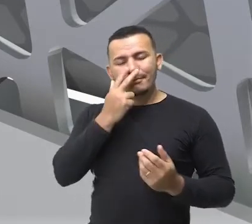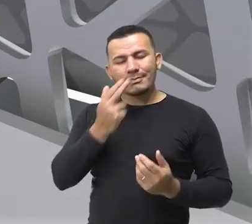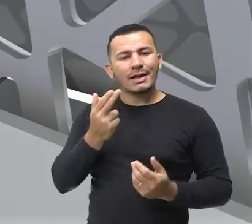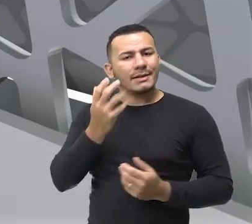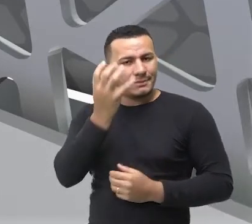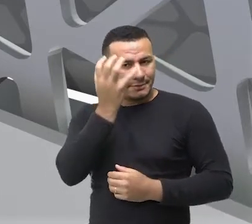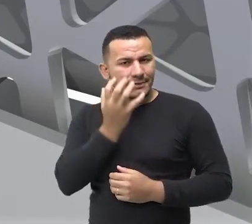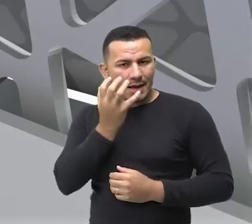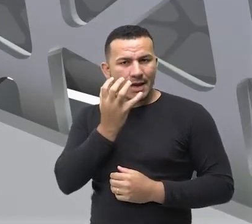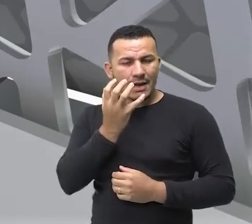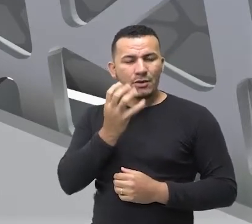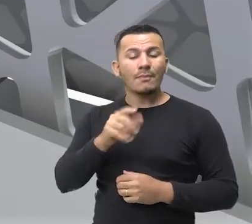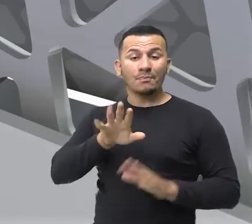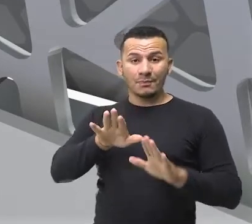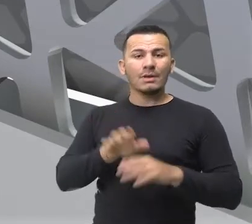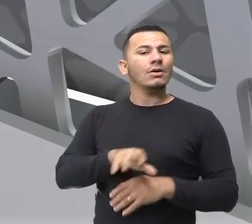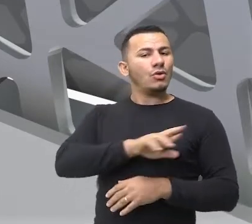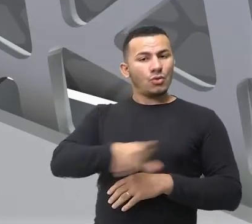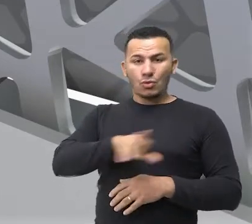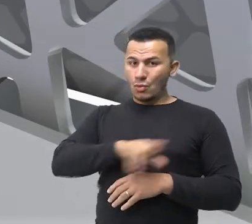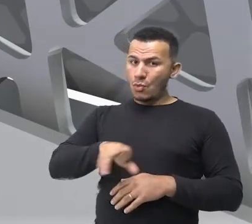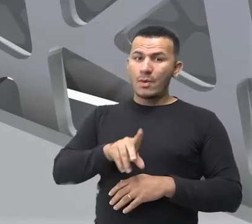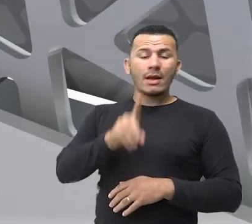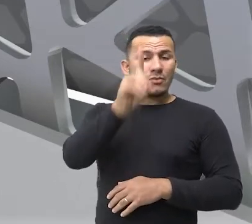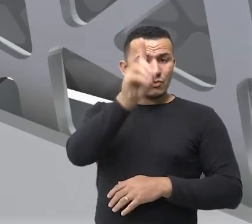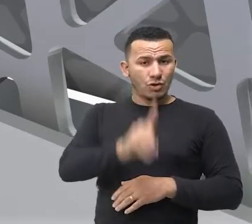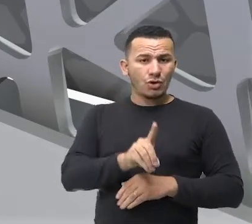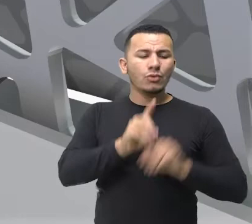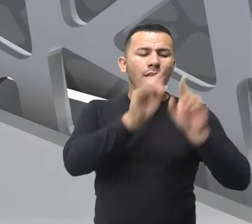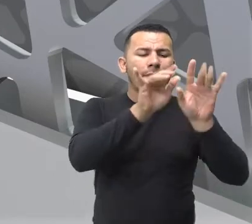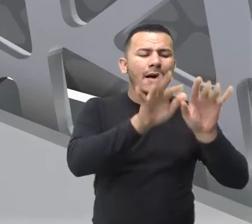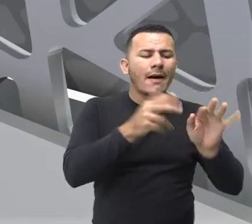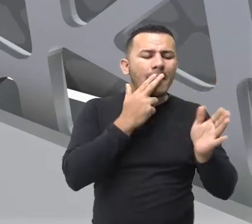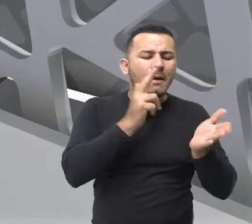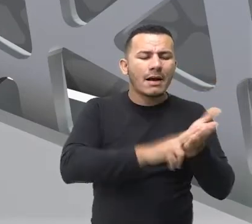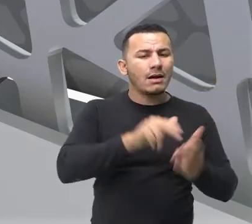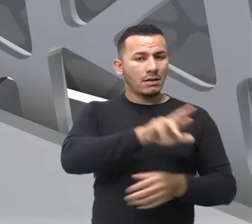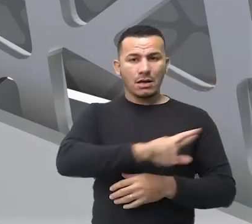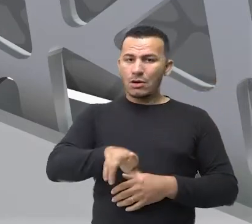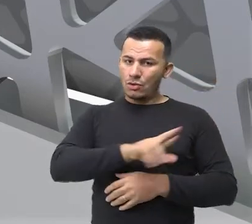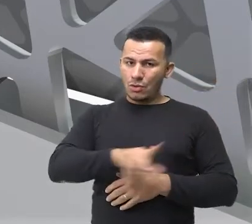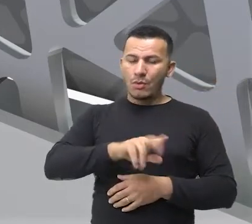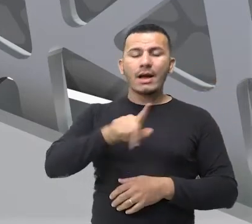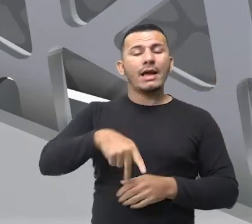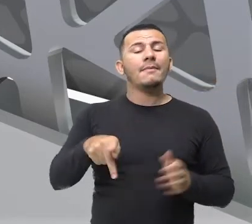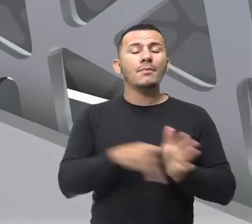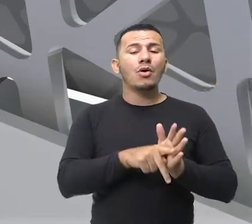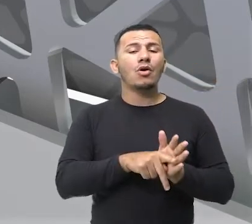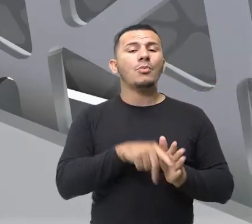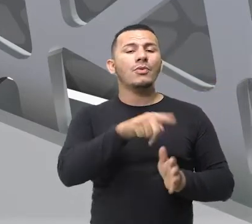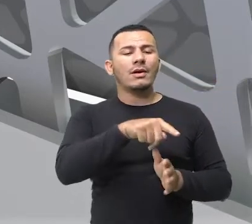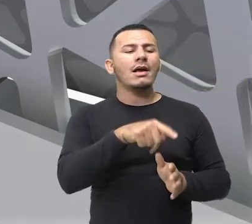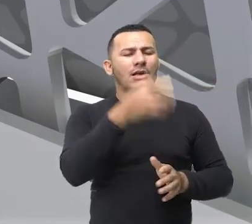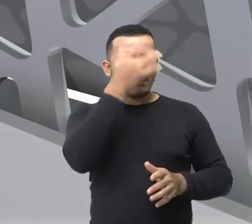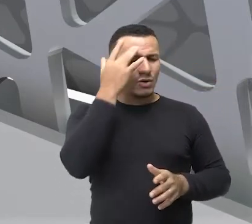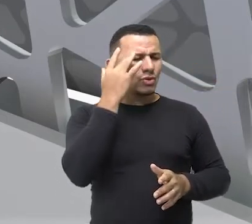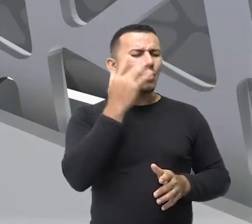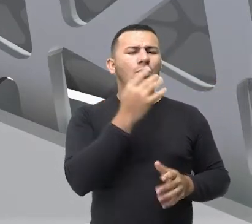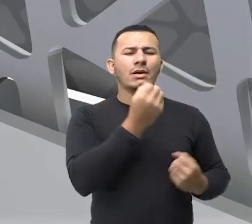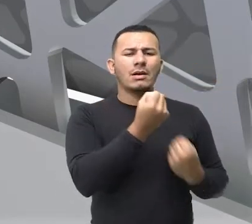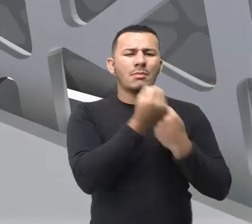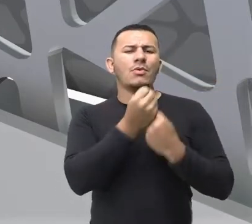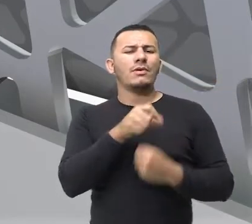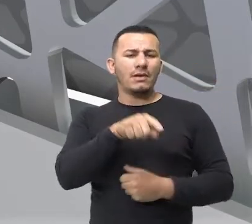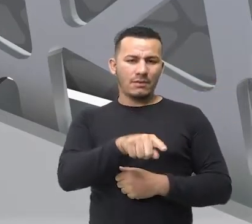tão sério Quem foi o diretor quem escreveu esta carta mas sim provavelmente seus funcionários outras